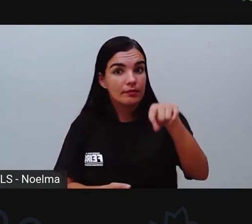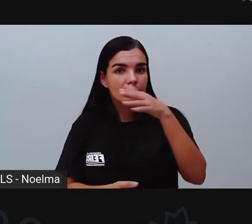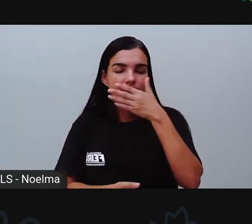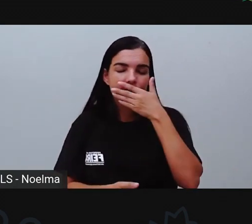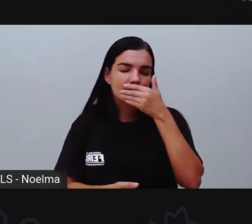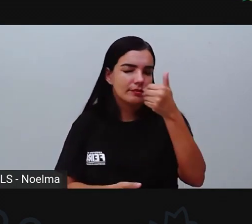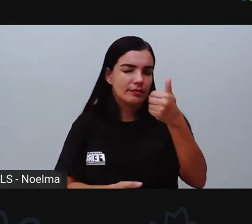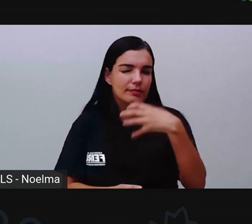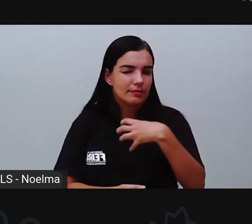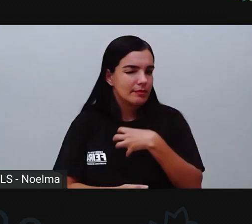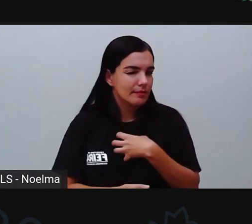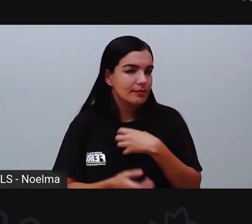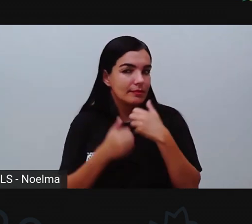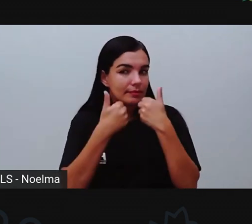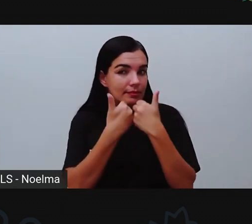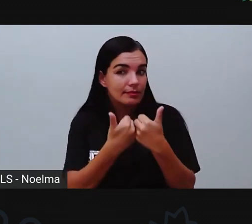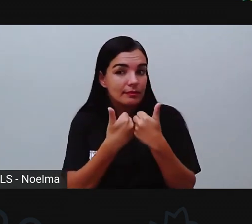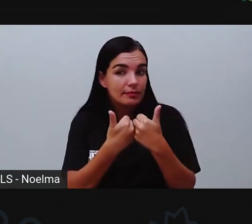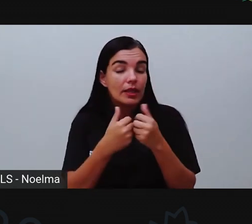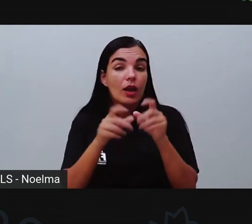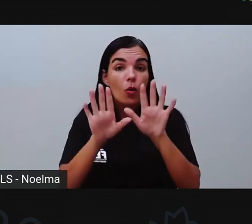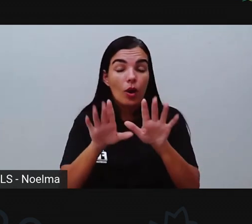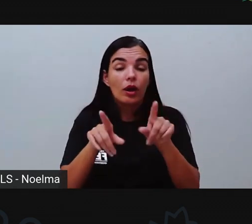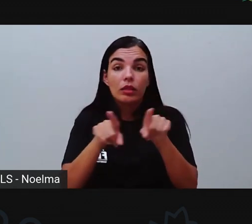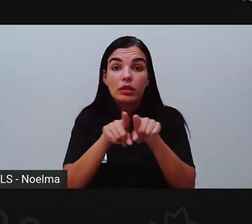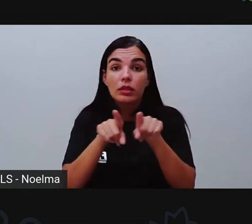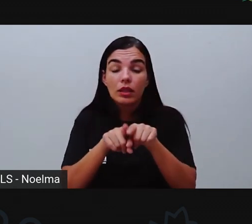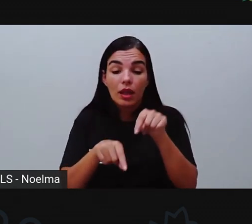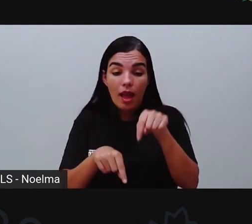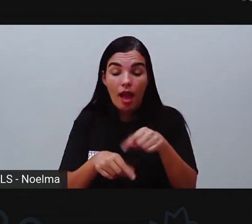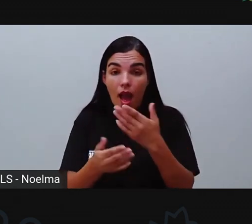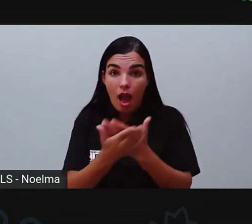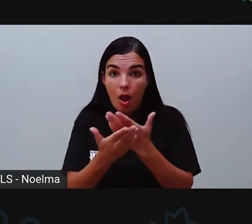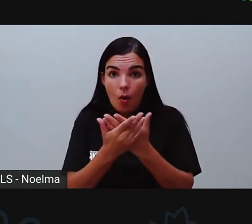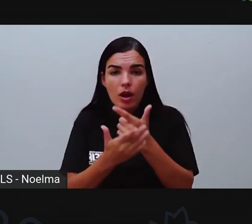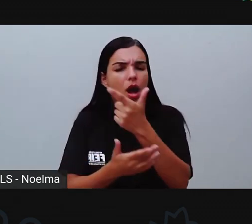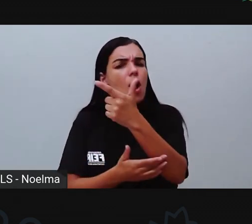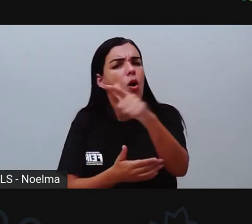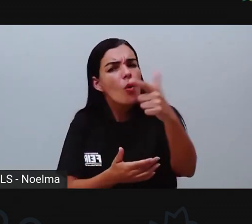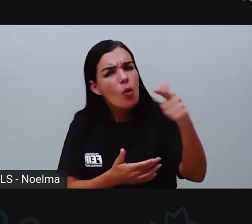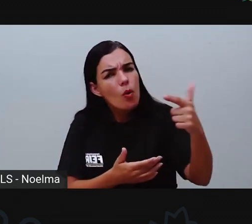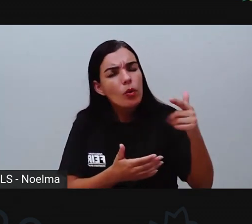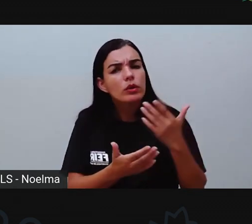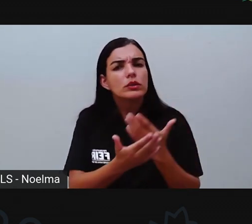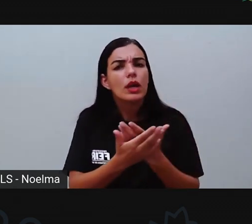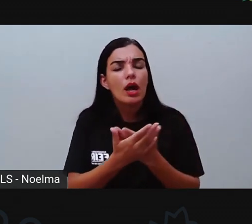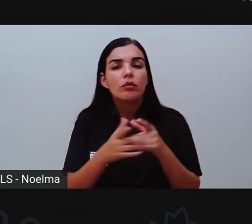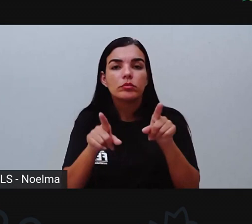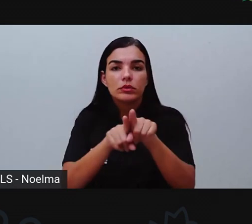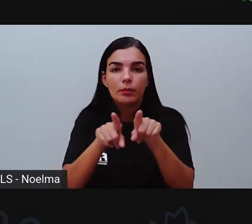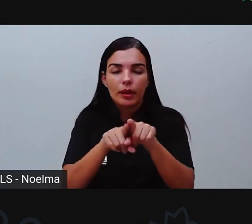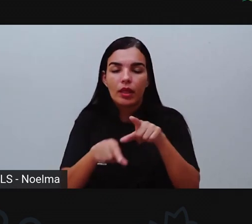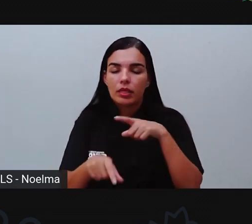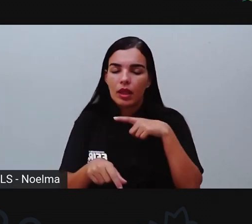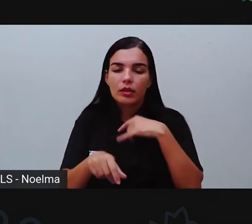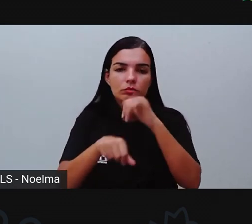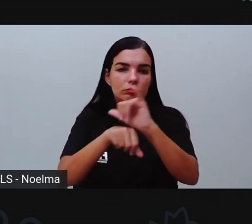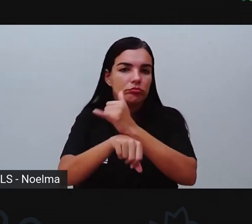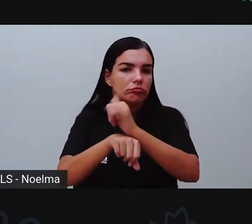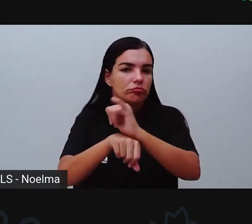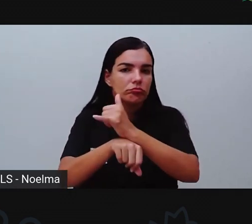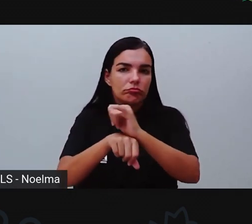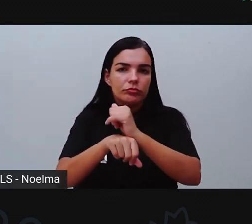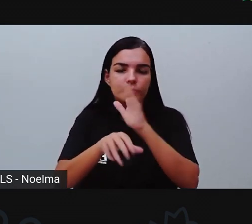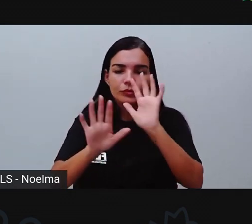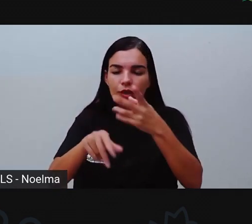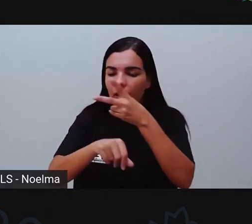forma possível, certo? Tanto essa aula quanto as outras aulas que a gente já deu para vocês aí, que vocês já puderam assistir